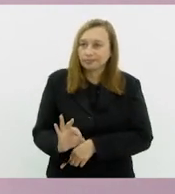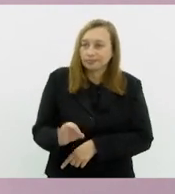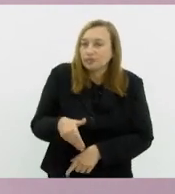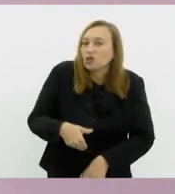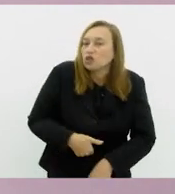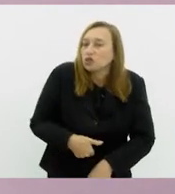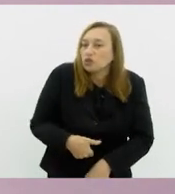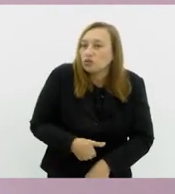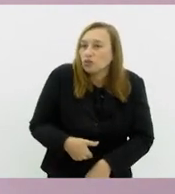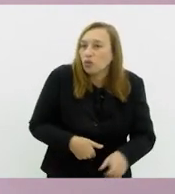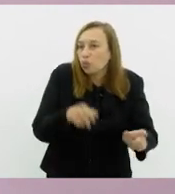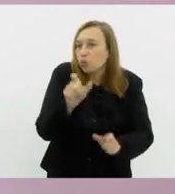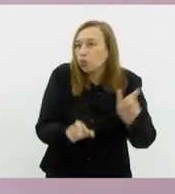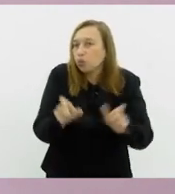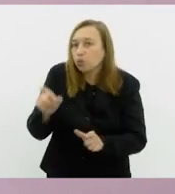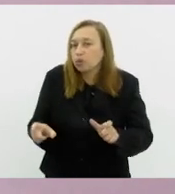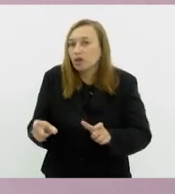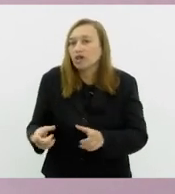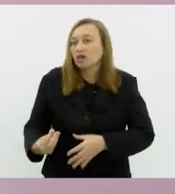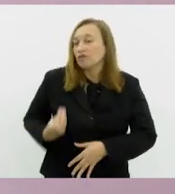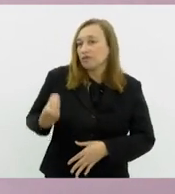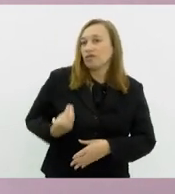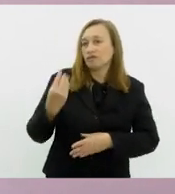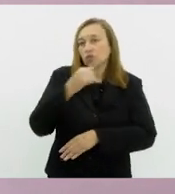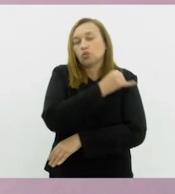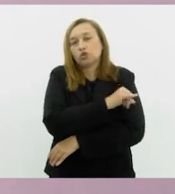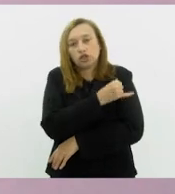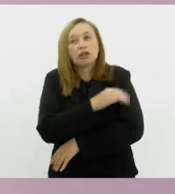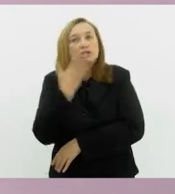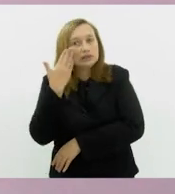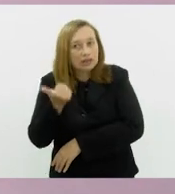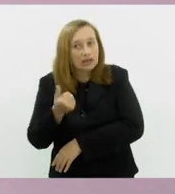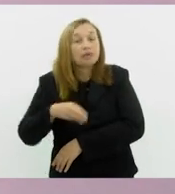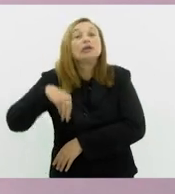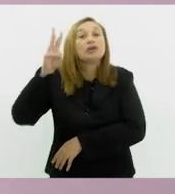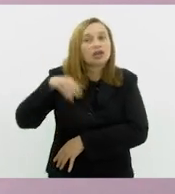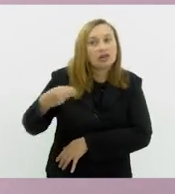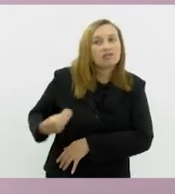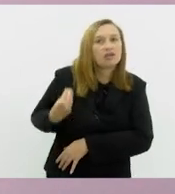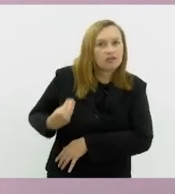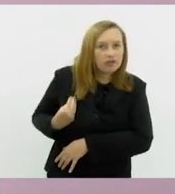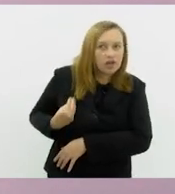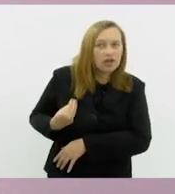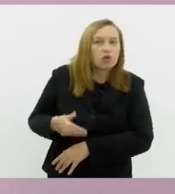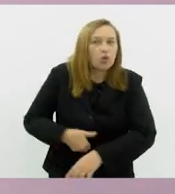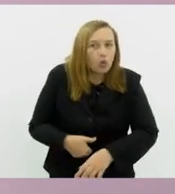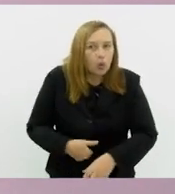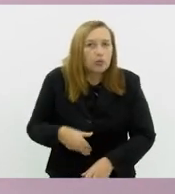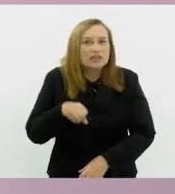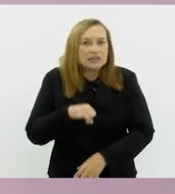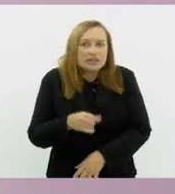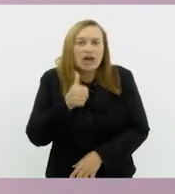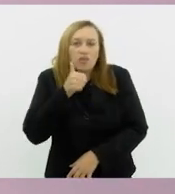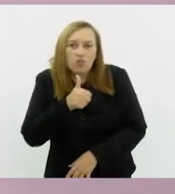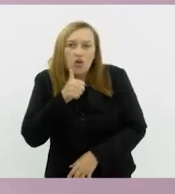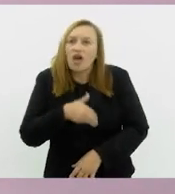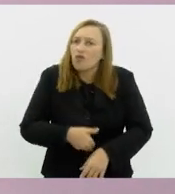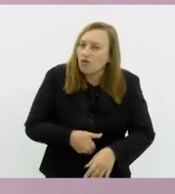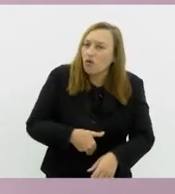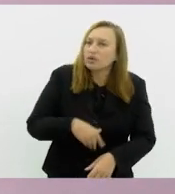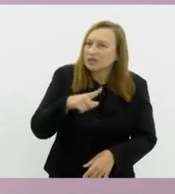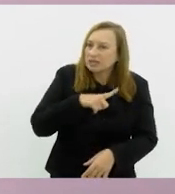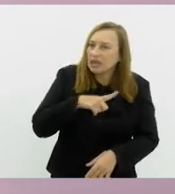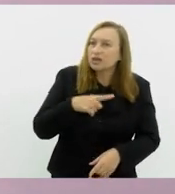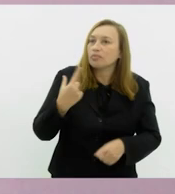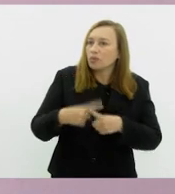do Brasil estão no Rio de Janeiro, a gente sabe que quem vai passar fome, se essa mulher está passando fome, é porque a